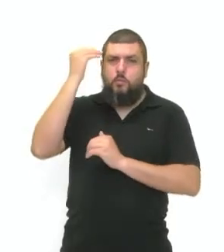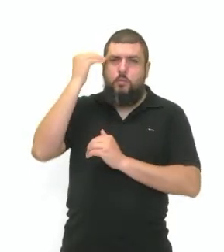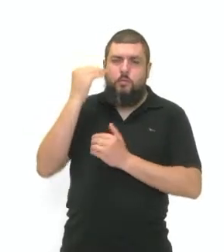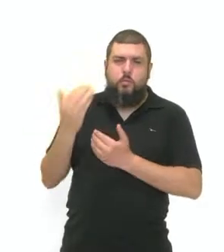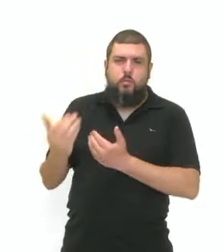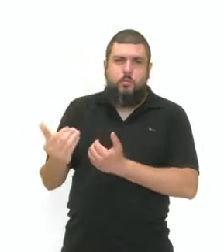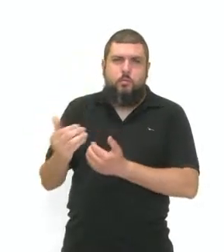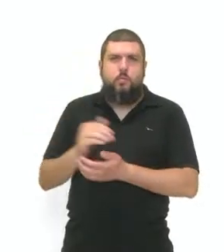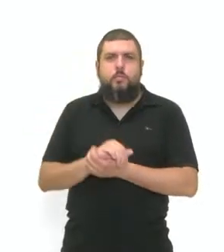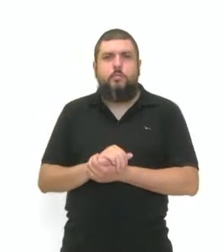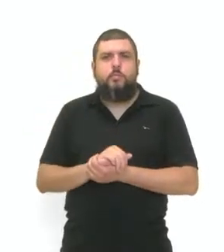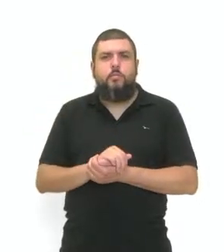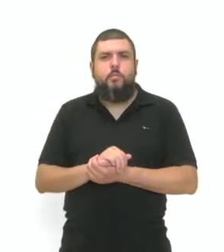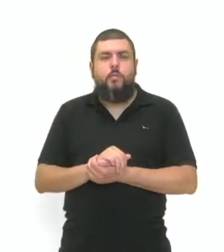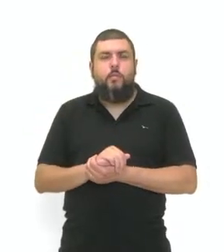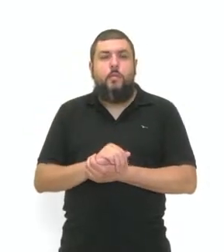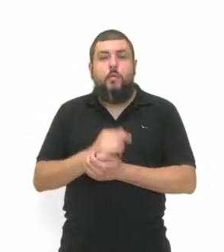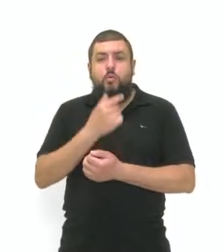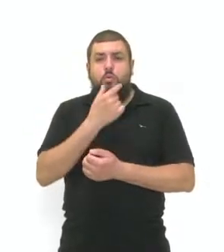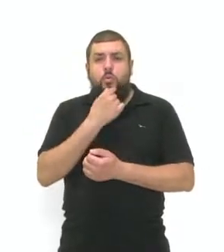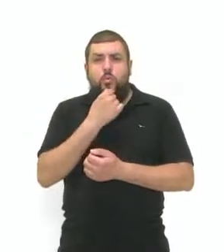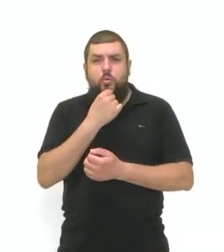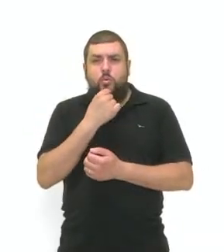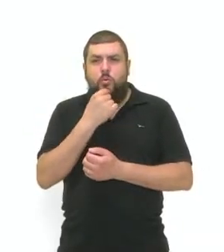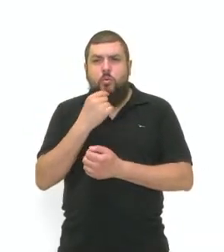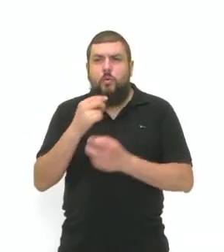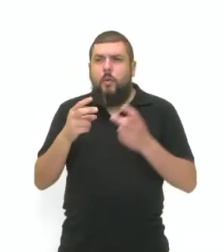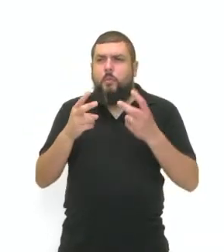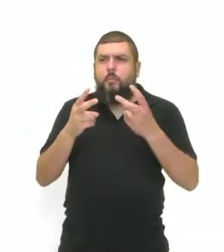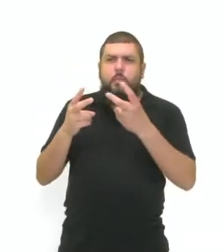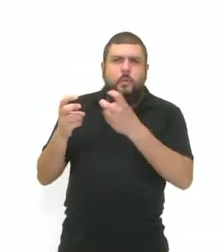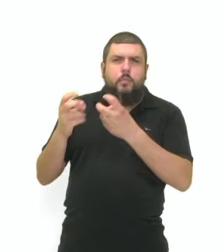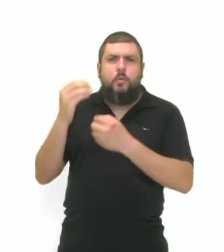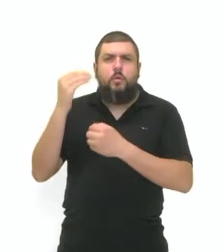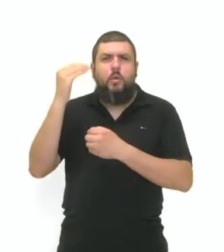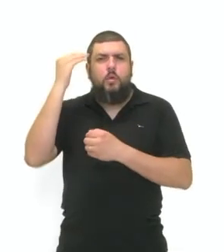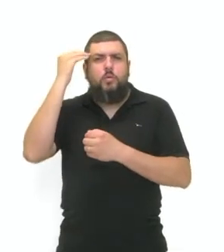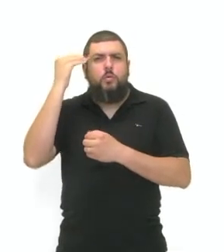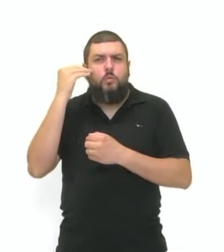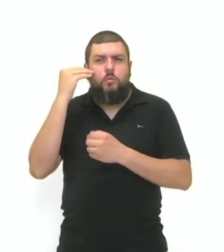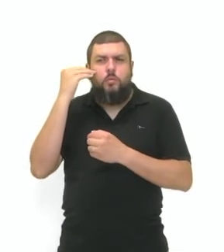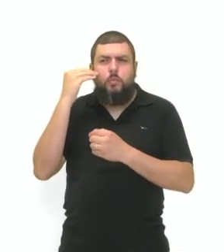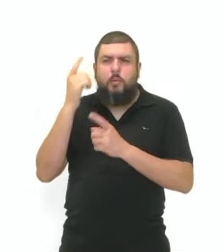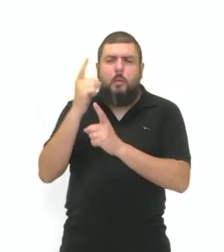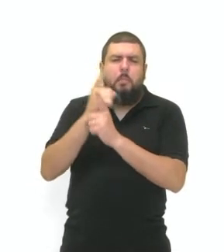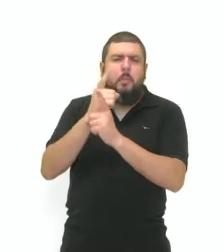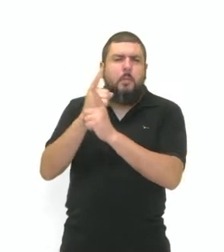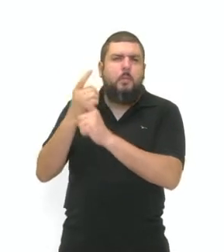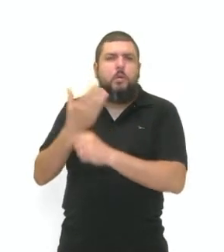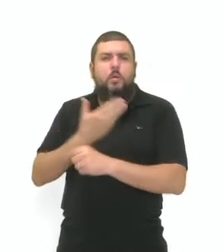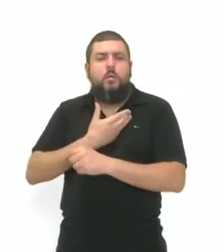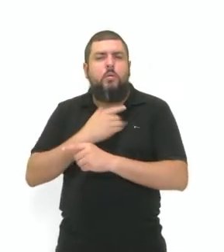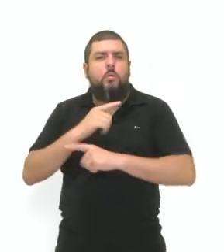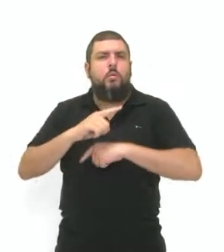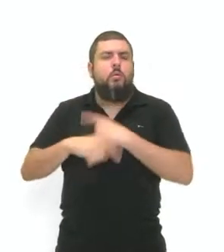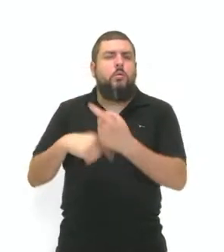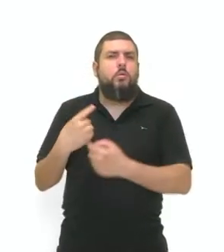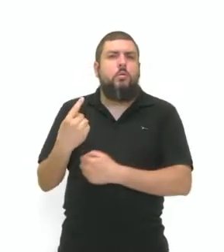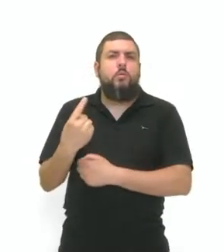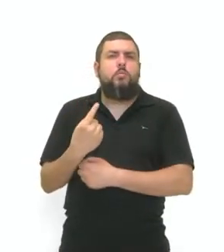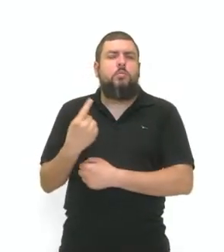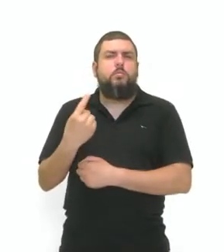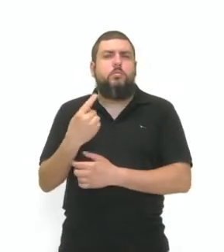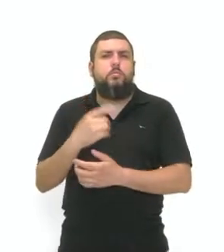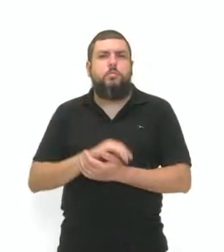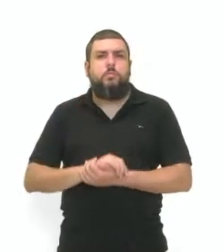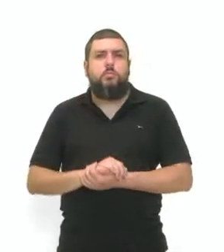amigos com quem cruzava a madrugada, o personagem termina por se ver sozinho com seu destino. Já em